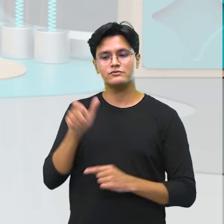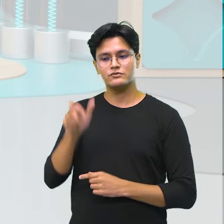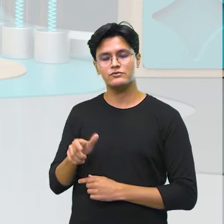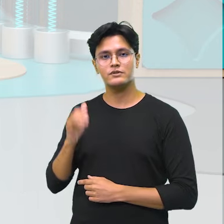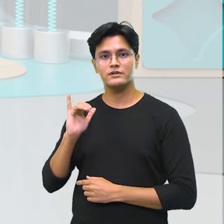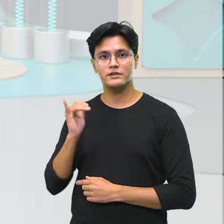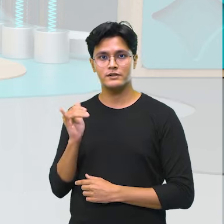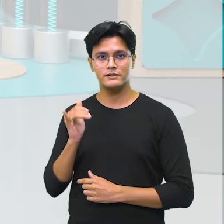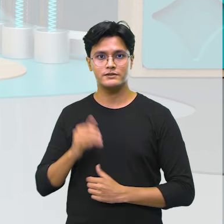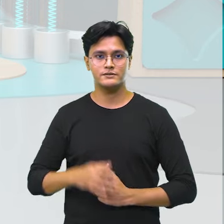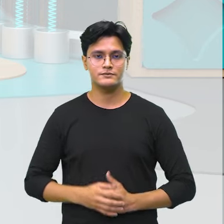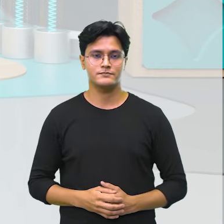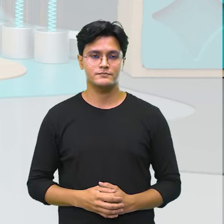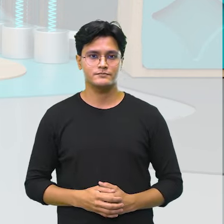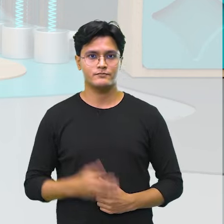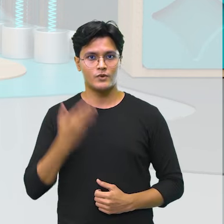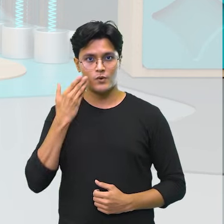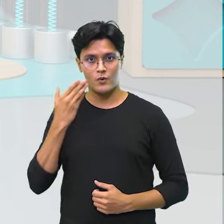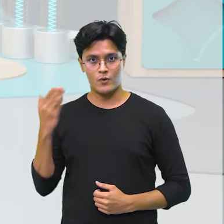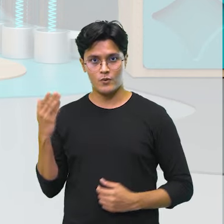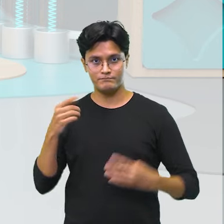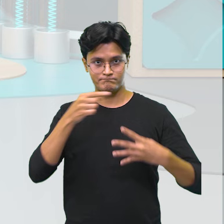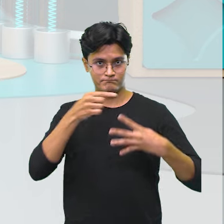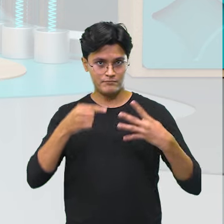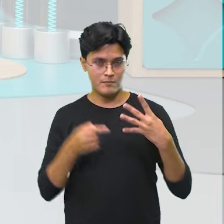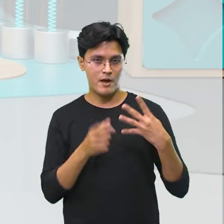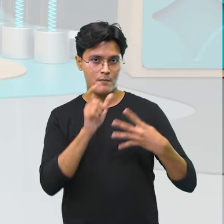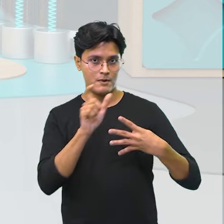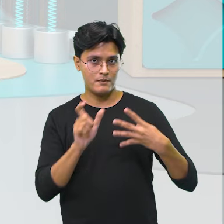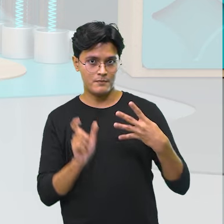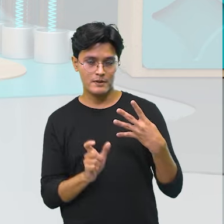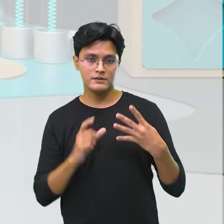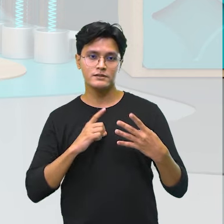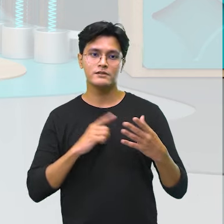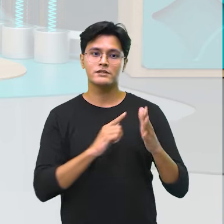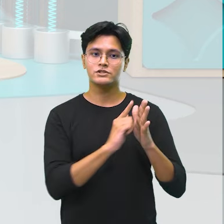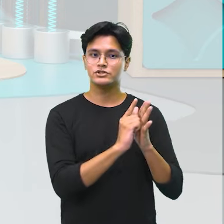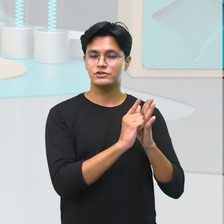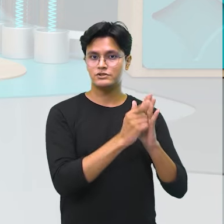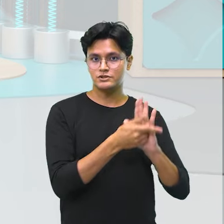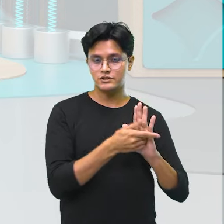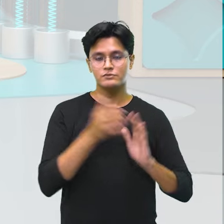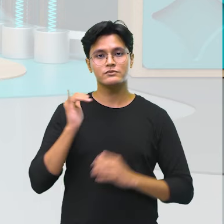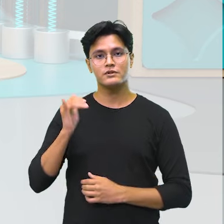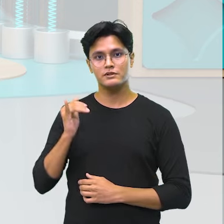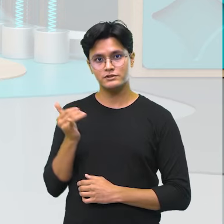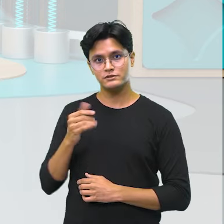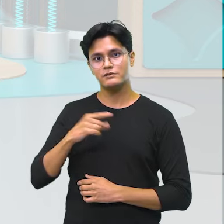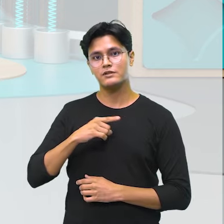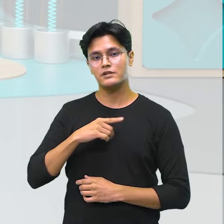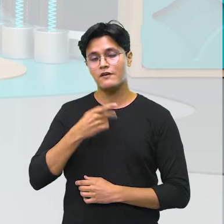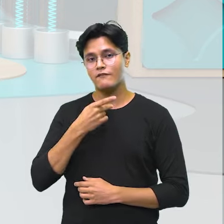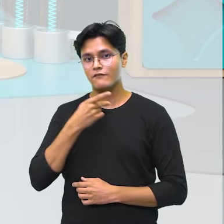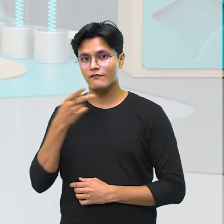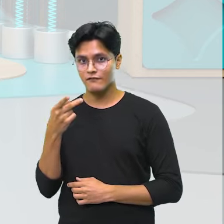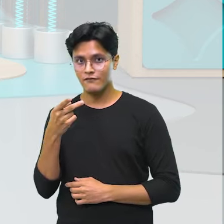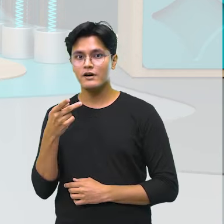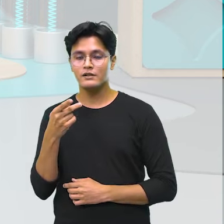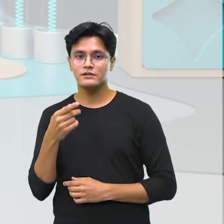às palavrinhas aí no quadro, olha só. Gênero narrativo, falas, a